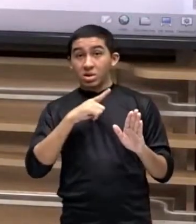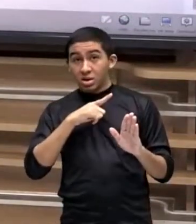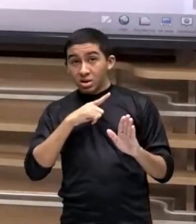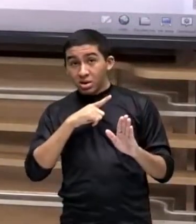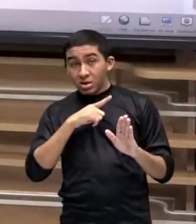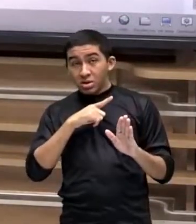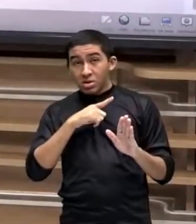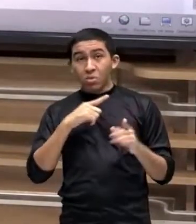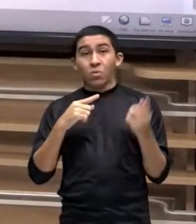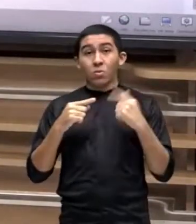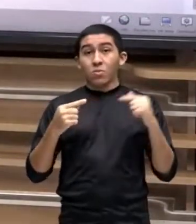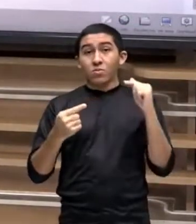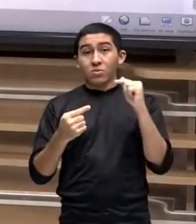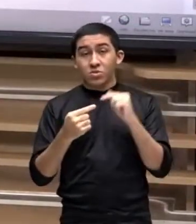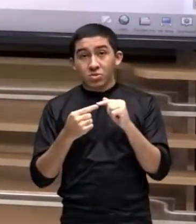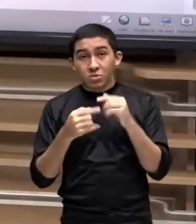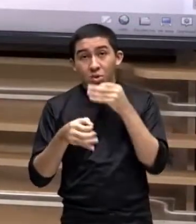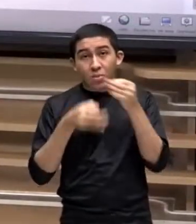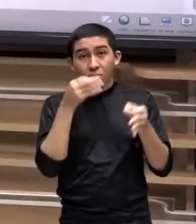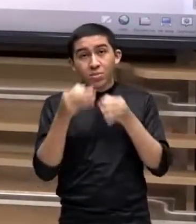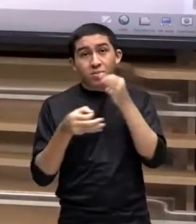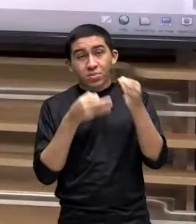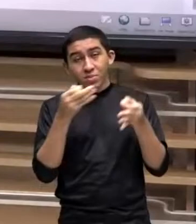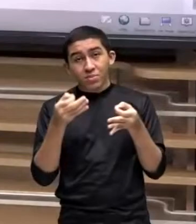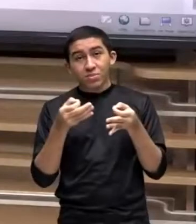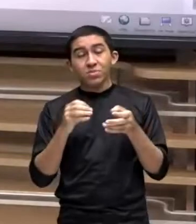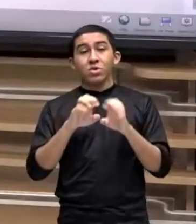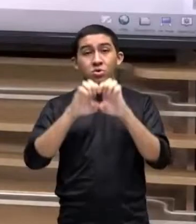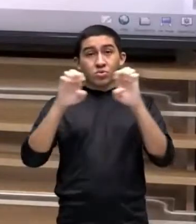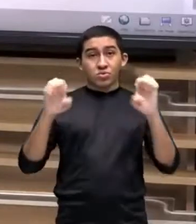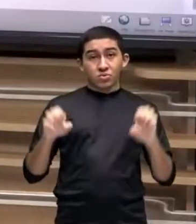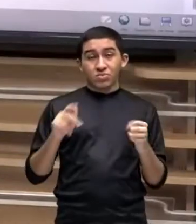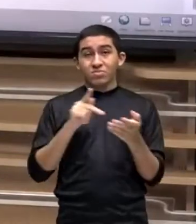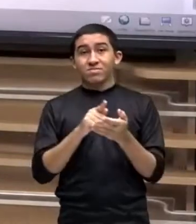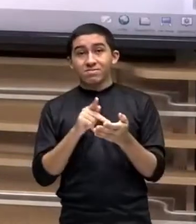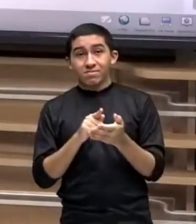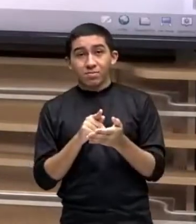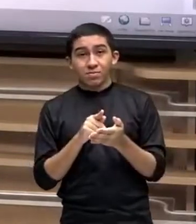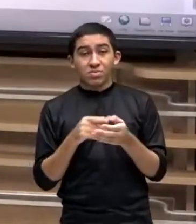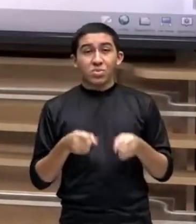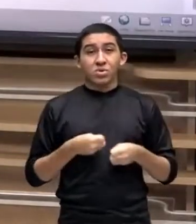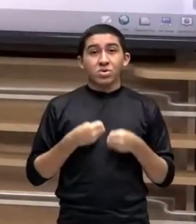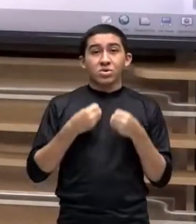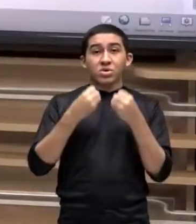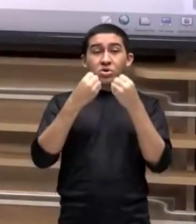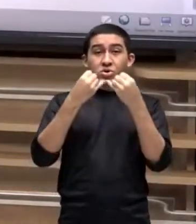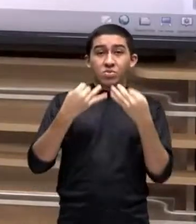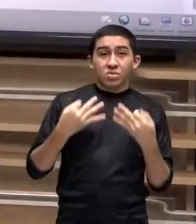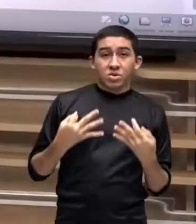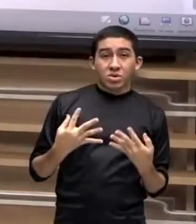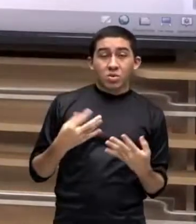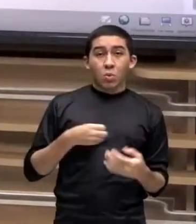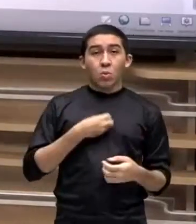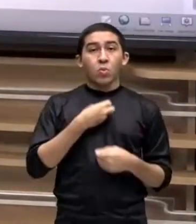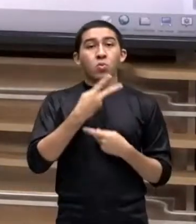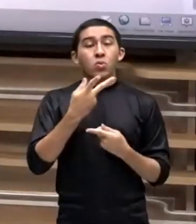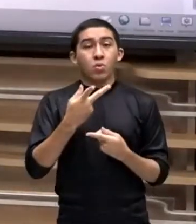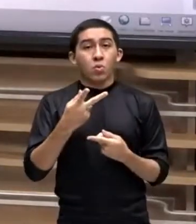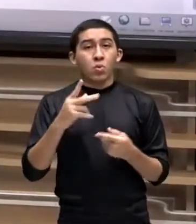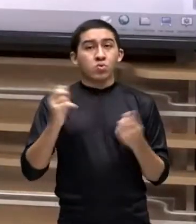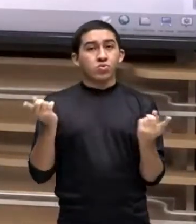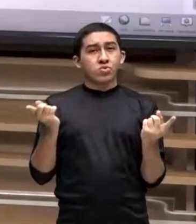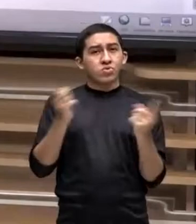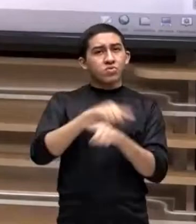de tecer críticas e de se construir dessa maneira, de expressar o contrário daquilo que